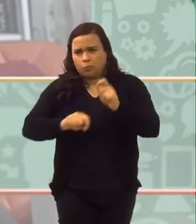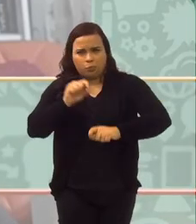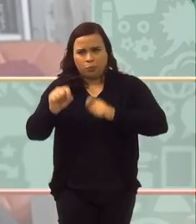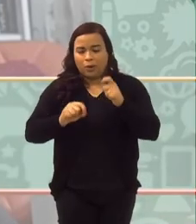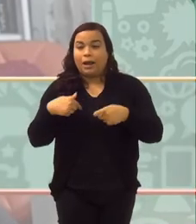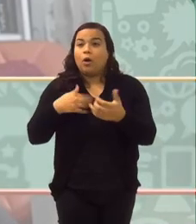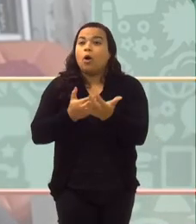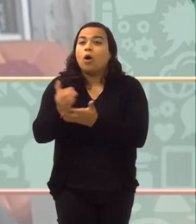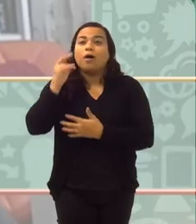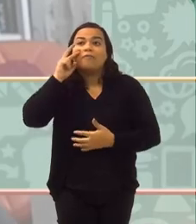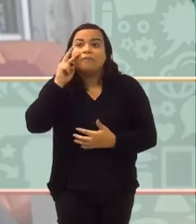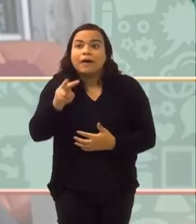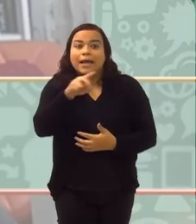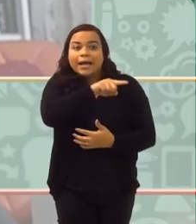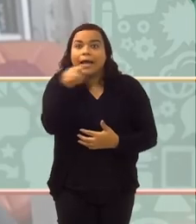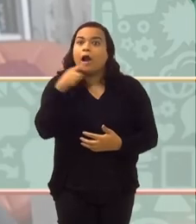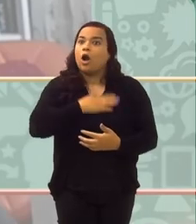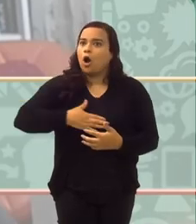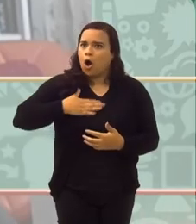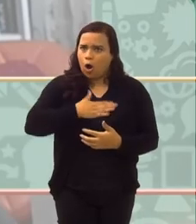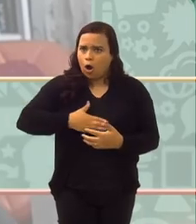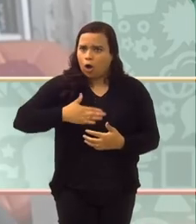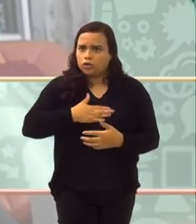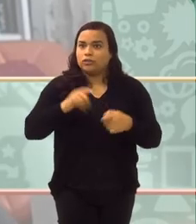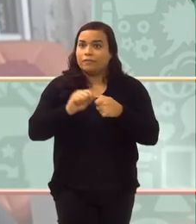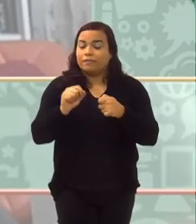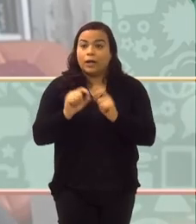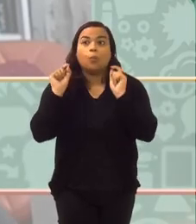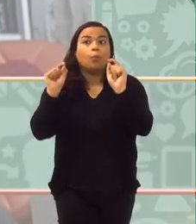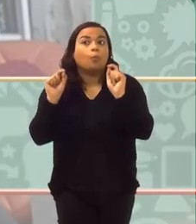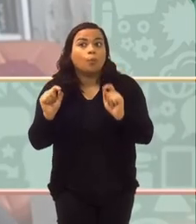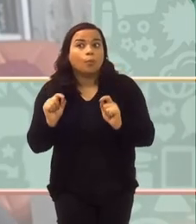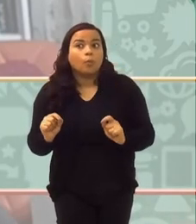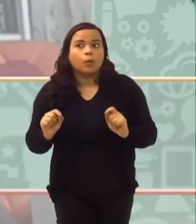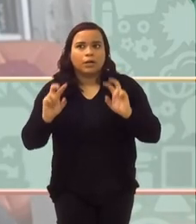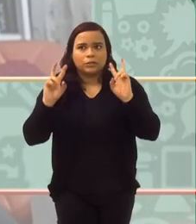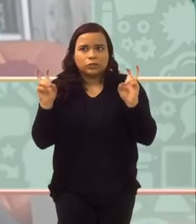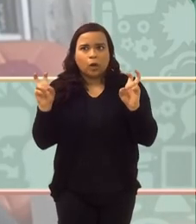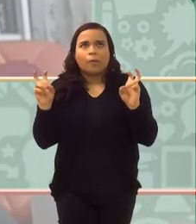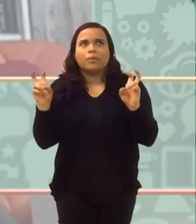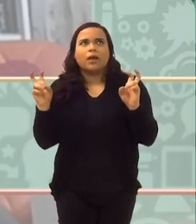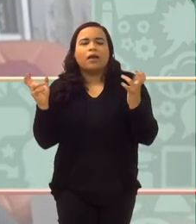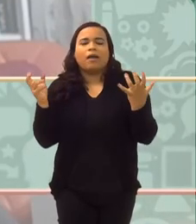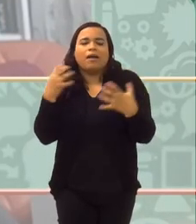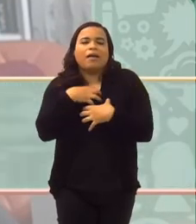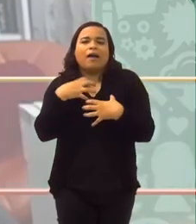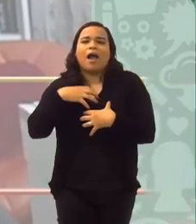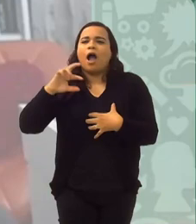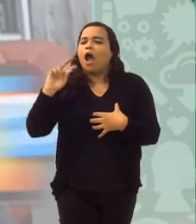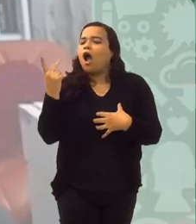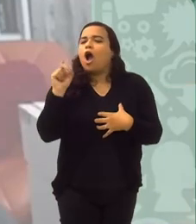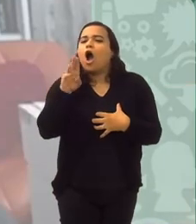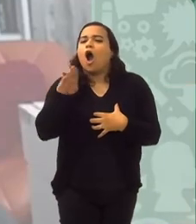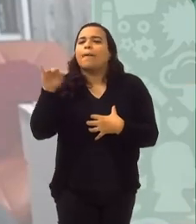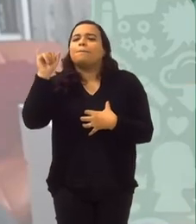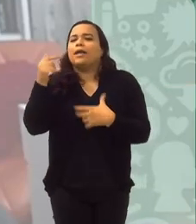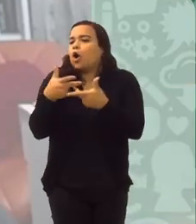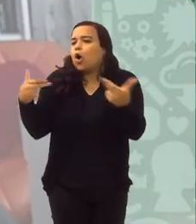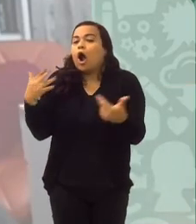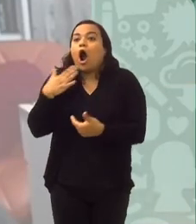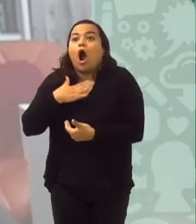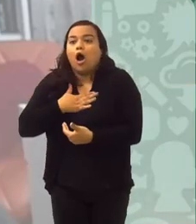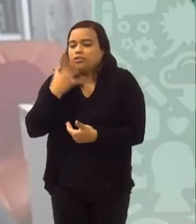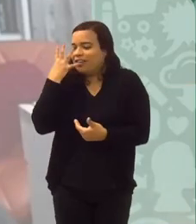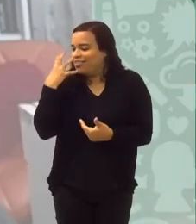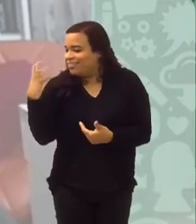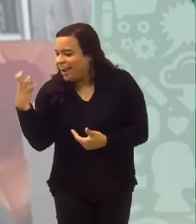a ver o que, que eles gostavam de fazer em termos de hobby, né? Vamos lá, quais são os seus hobbies? O que, que